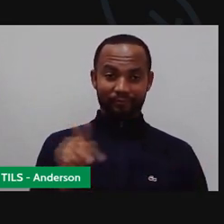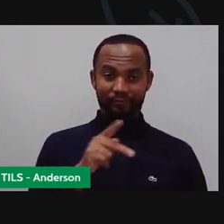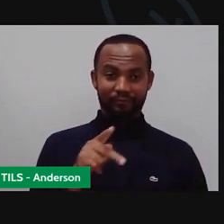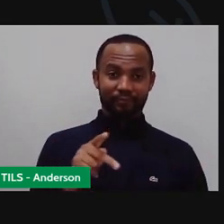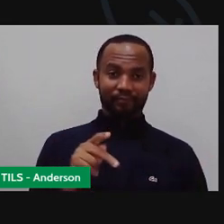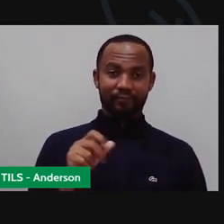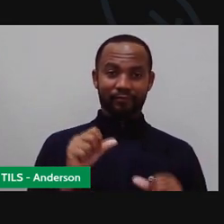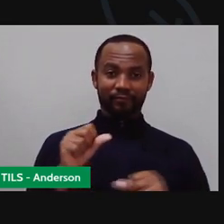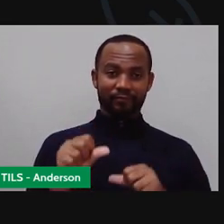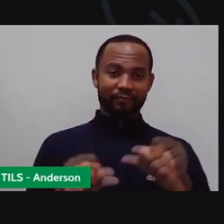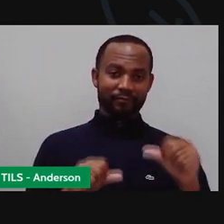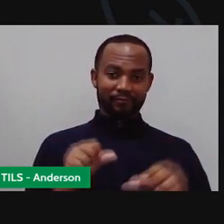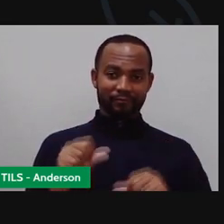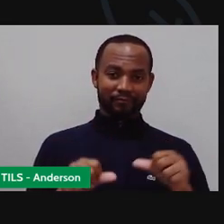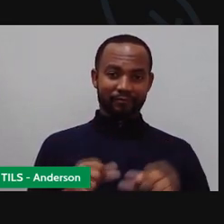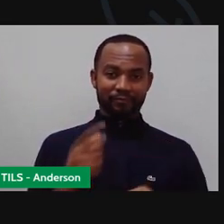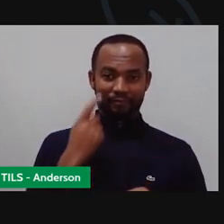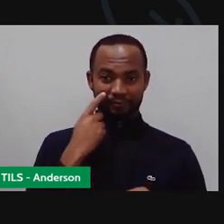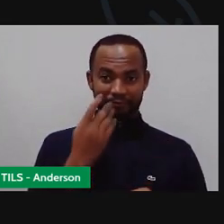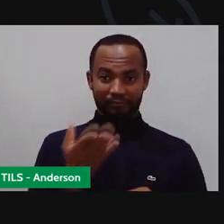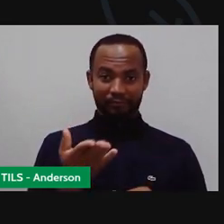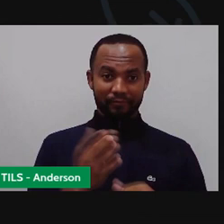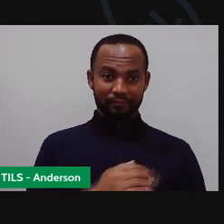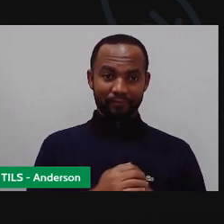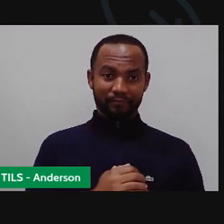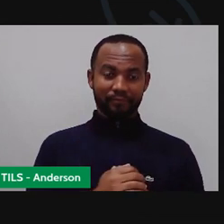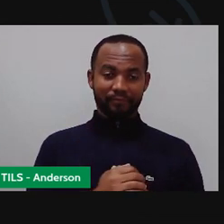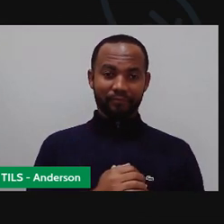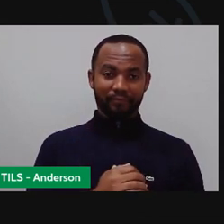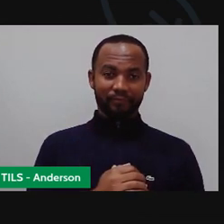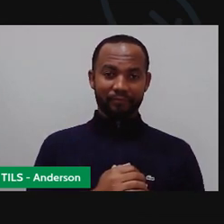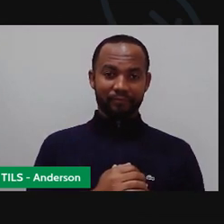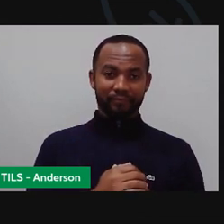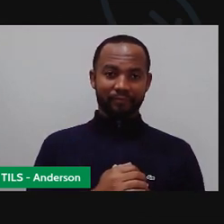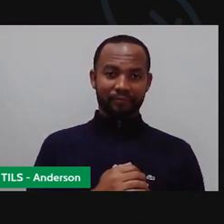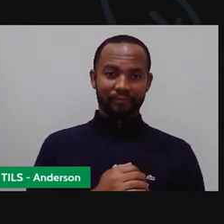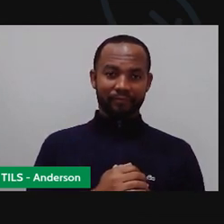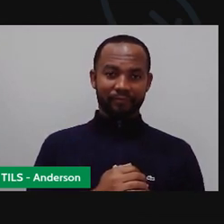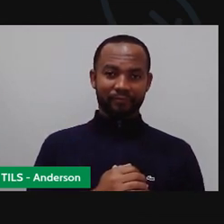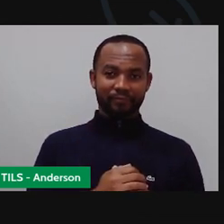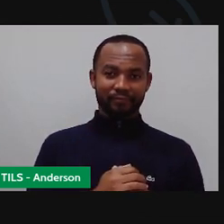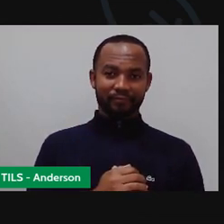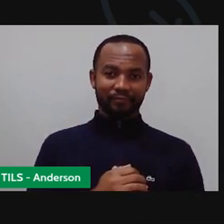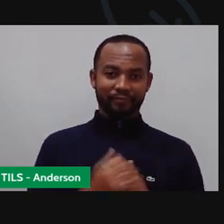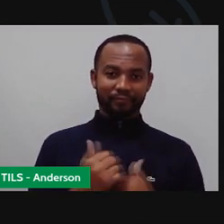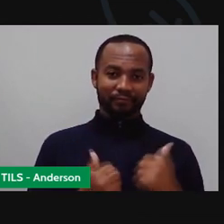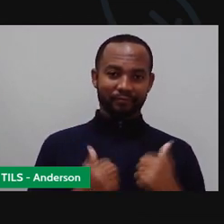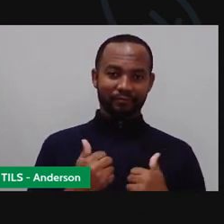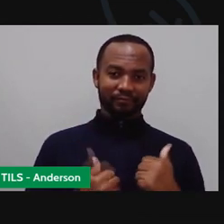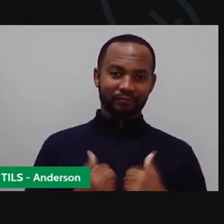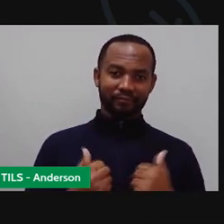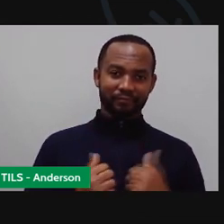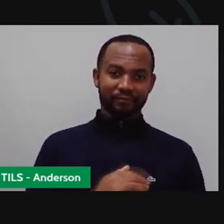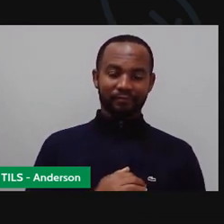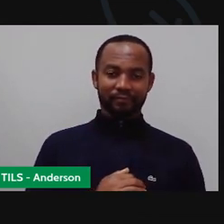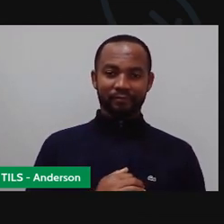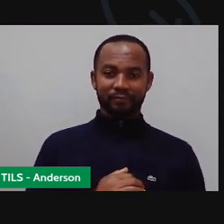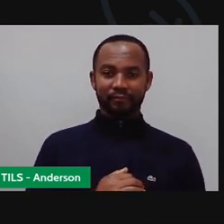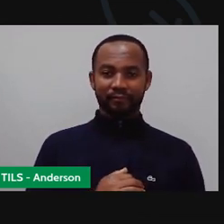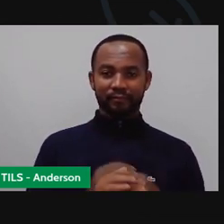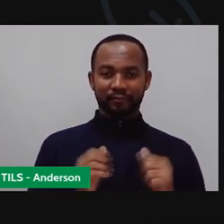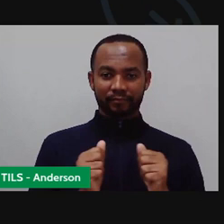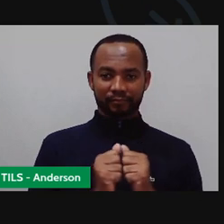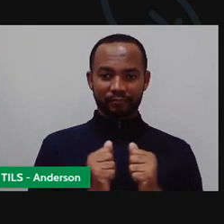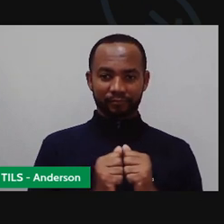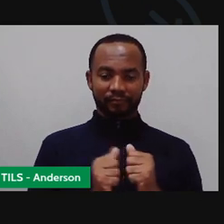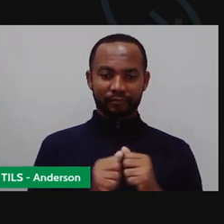Sou eu aqui. Vou até dar aquela baixadinha, Anderson, ó. Cadê? Pro Maria aqui com vocês, tá? E vamos fazer